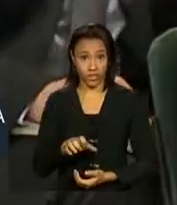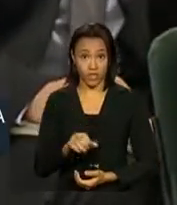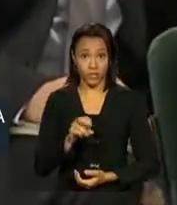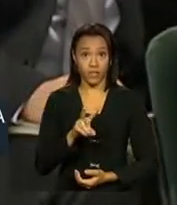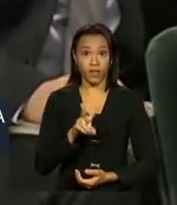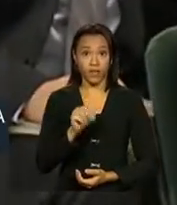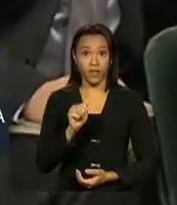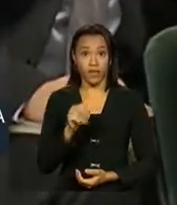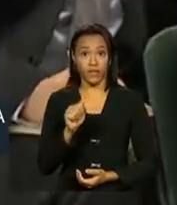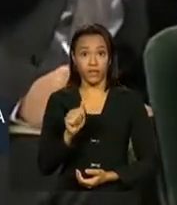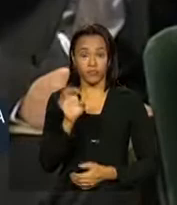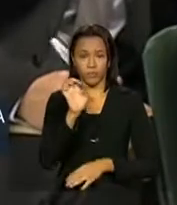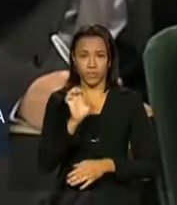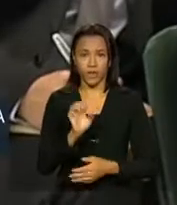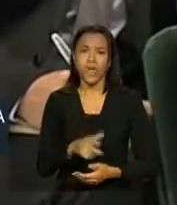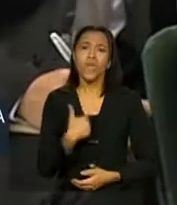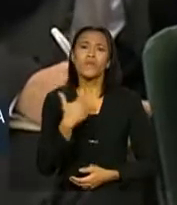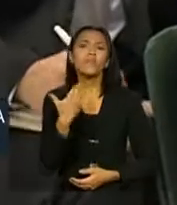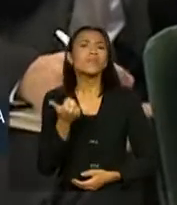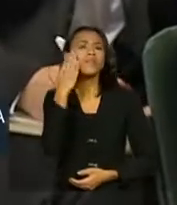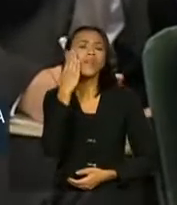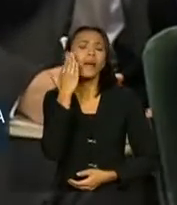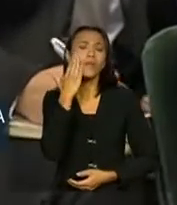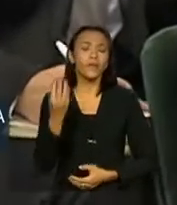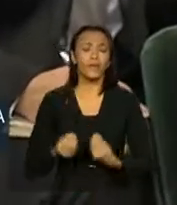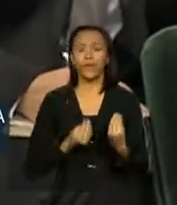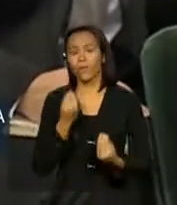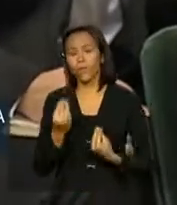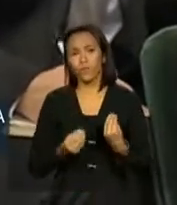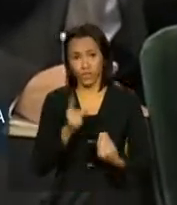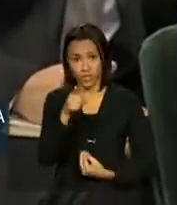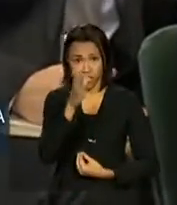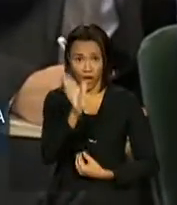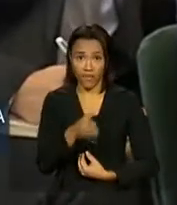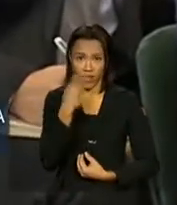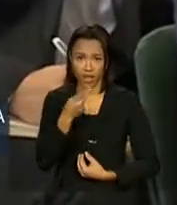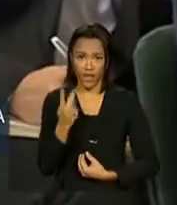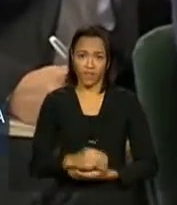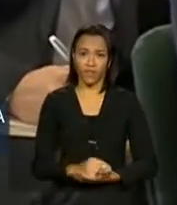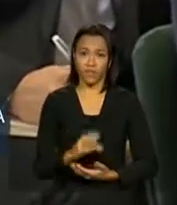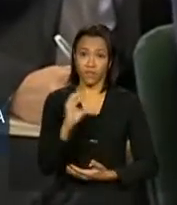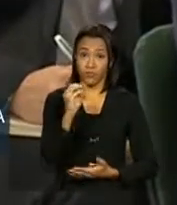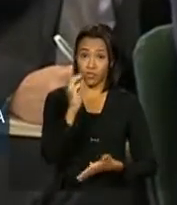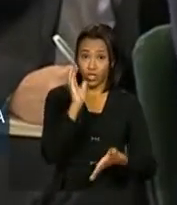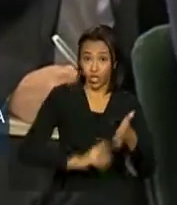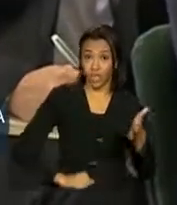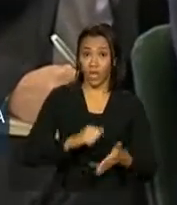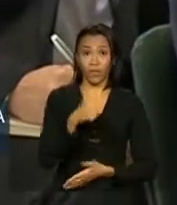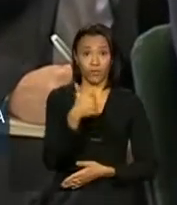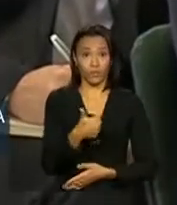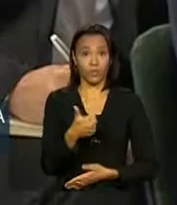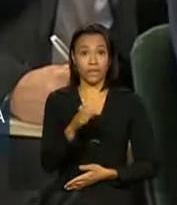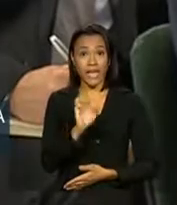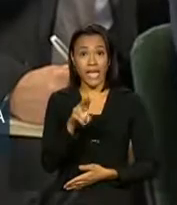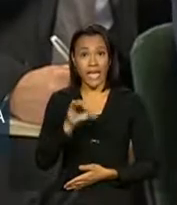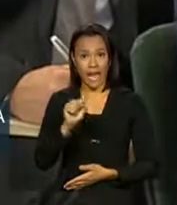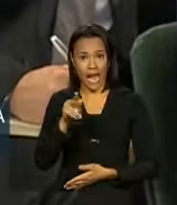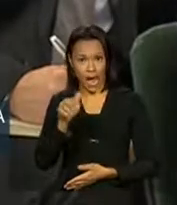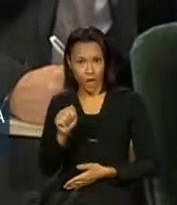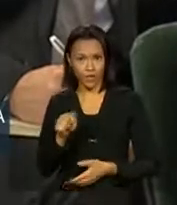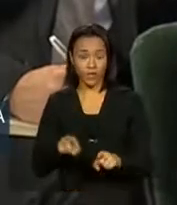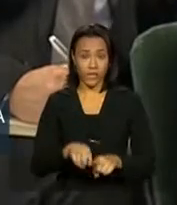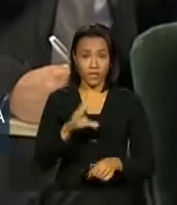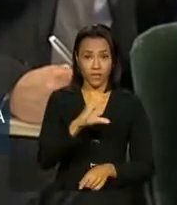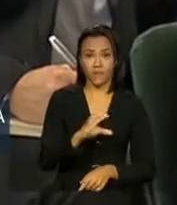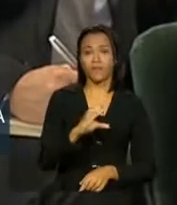Anivacho, da Agência Estado. Eu queria saber, vocês falaram que vão zerar dois encargos e que parte da CDE